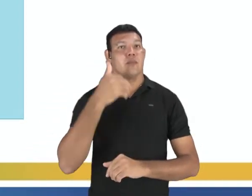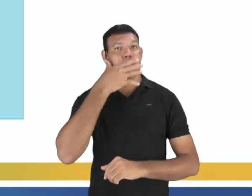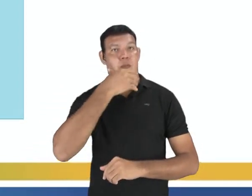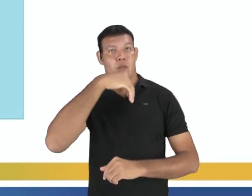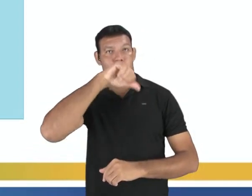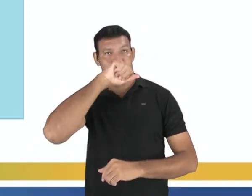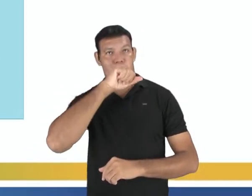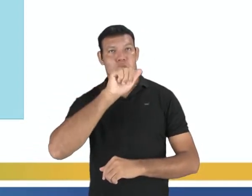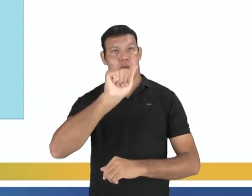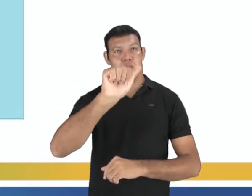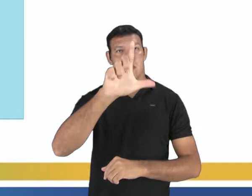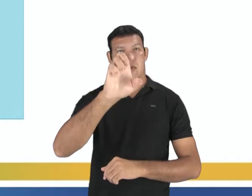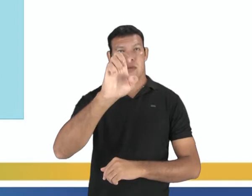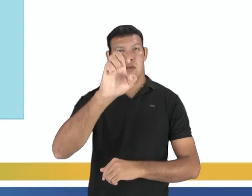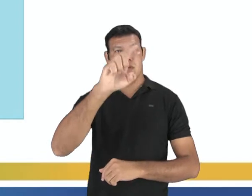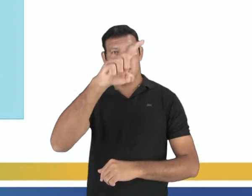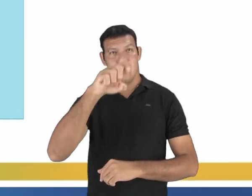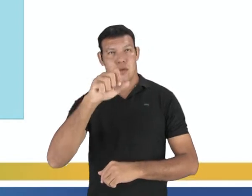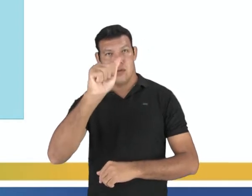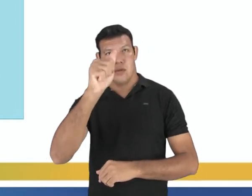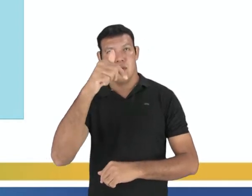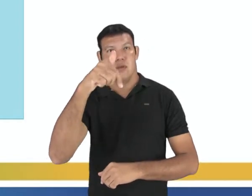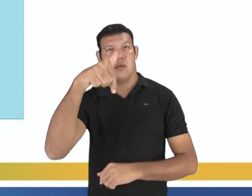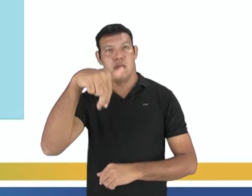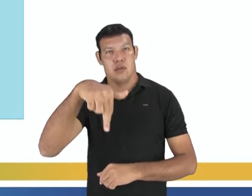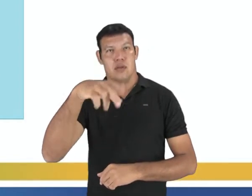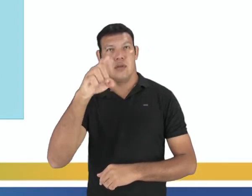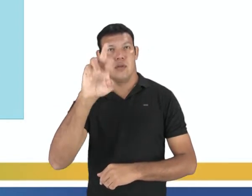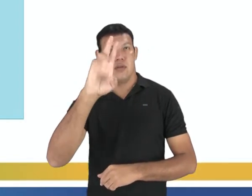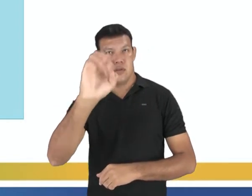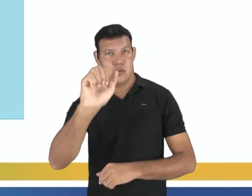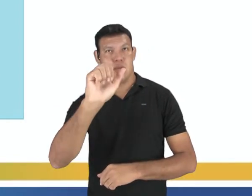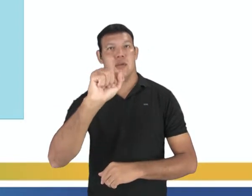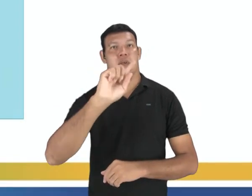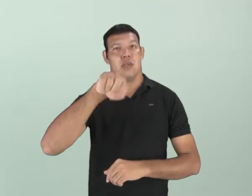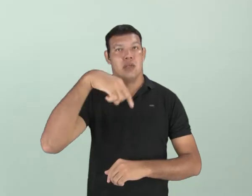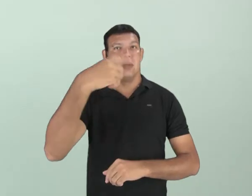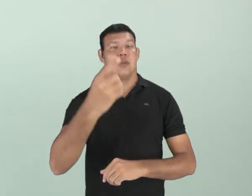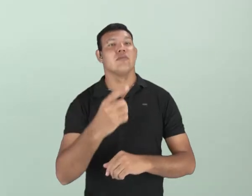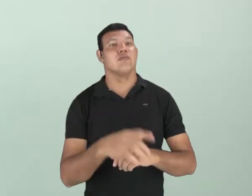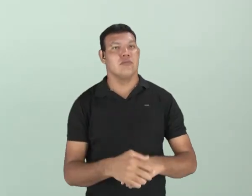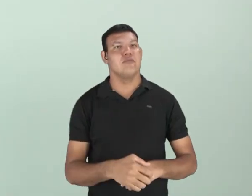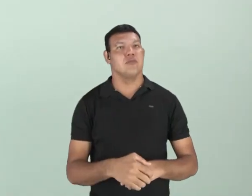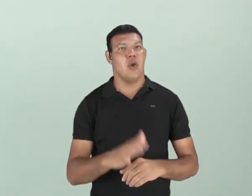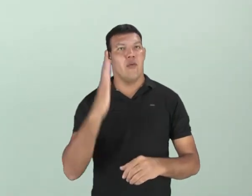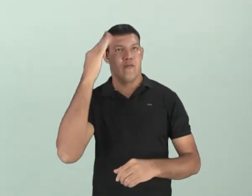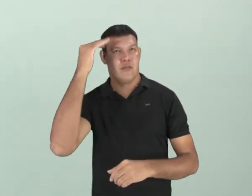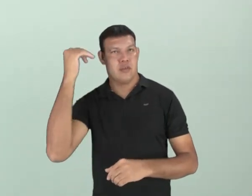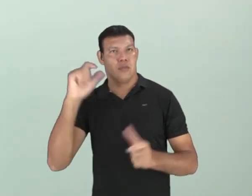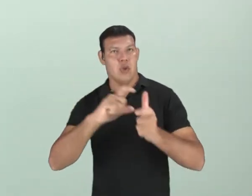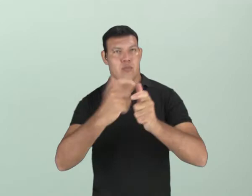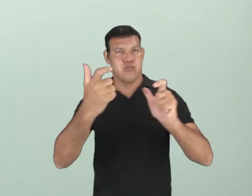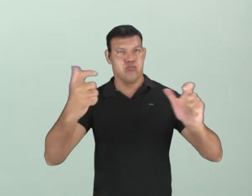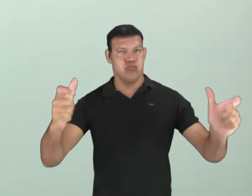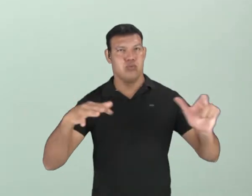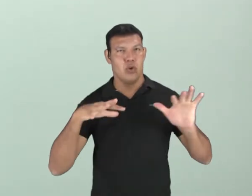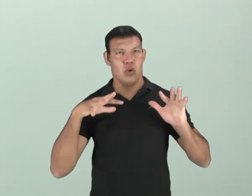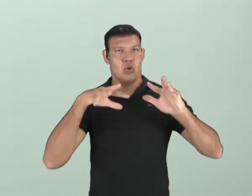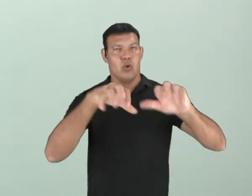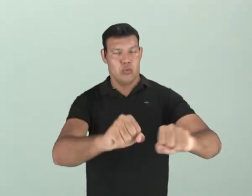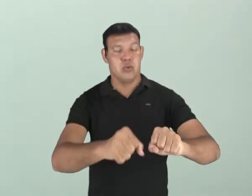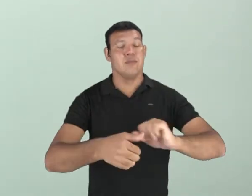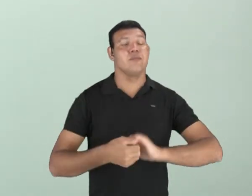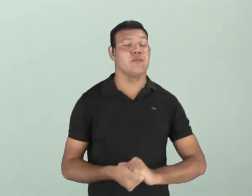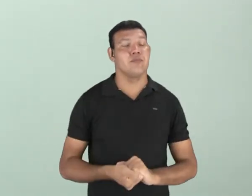gregos entraram em contato com povos do Oriente. Então, essa questão cultural, né, ela foi bastante difundida aí por conta